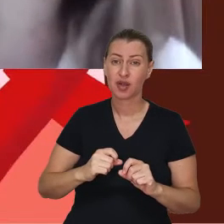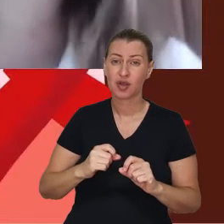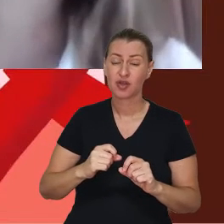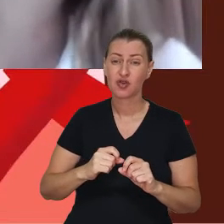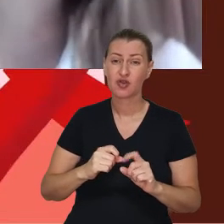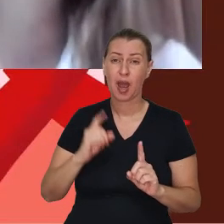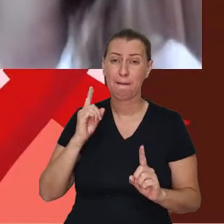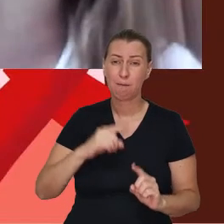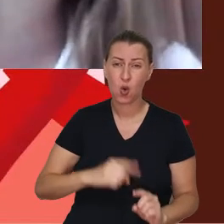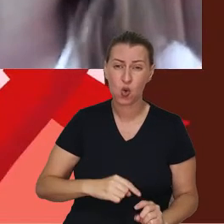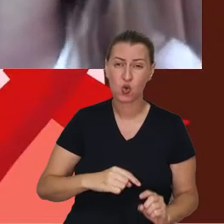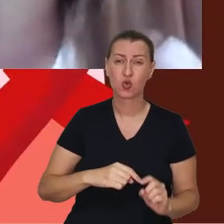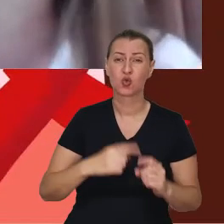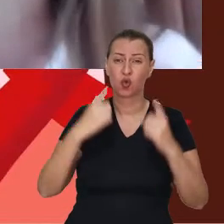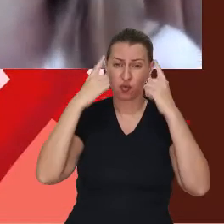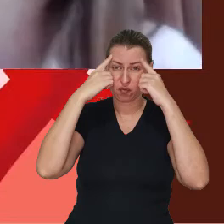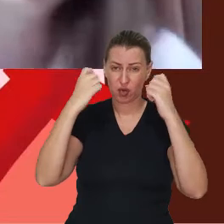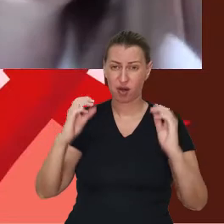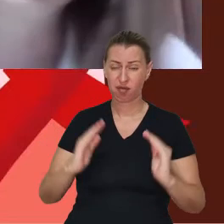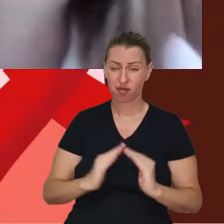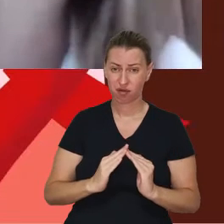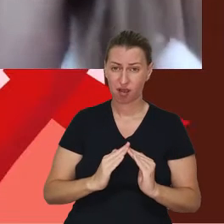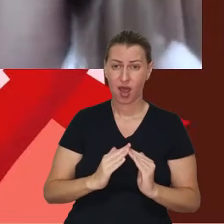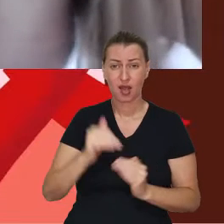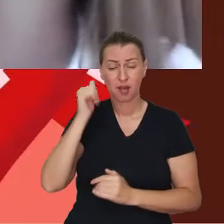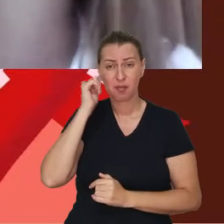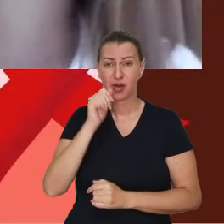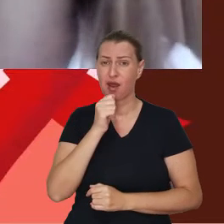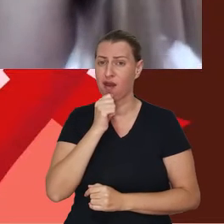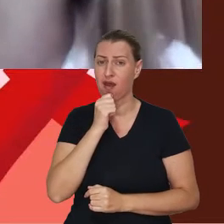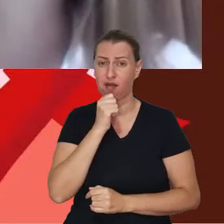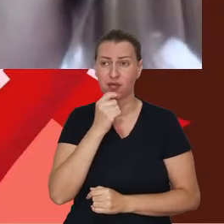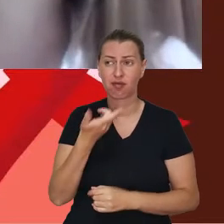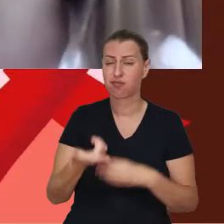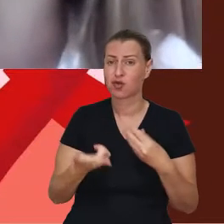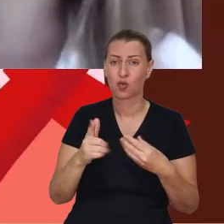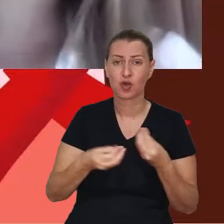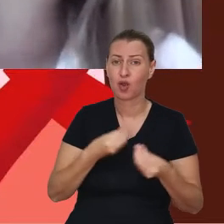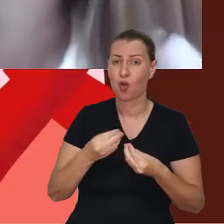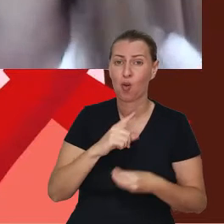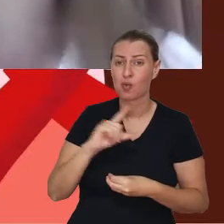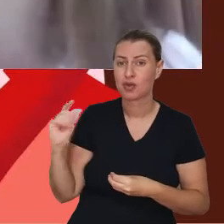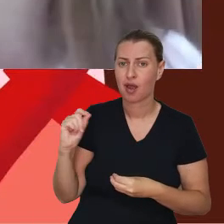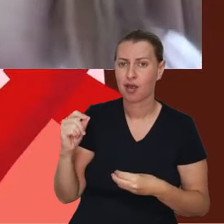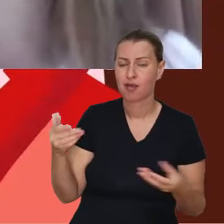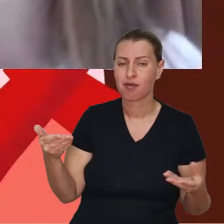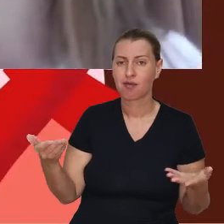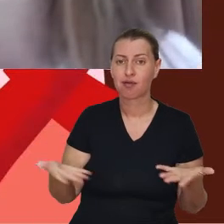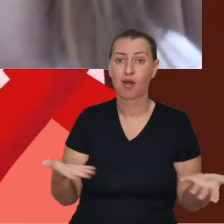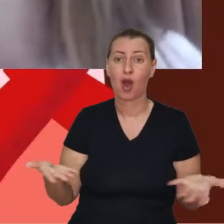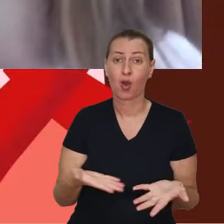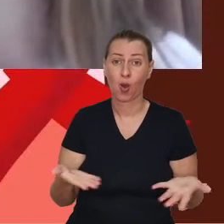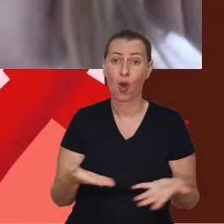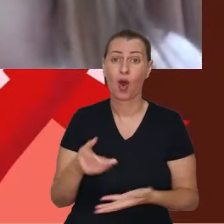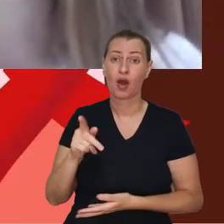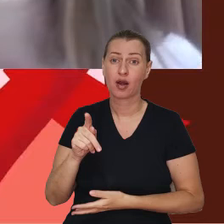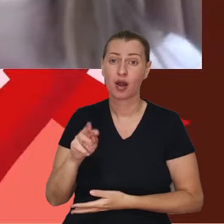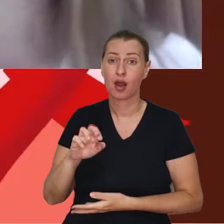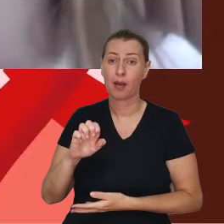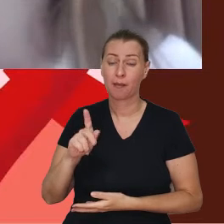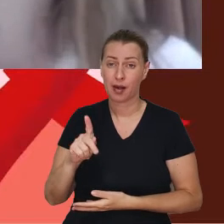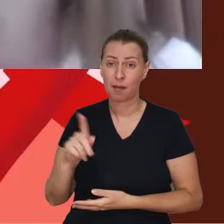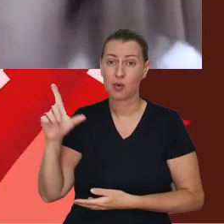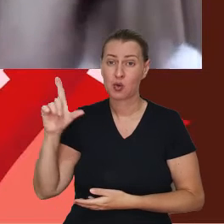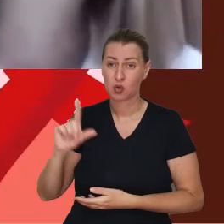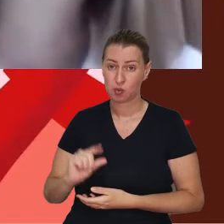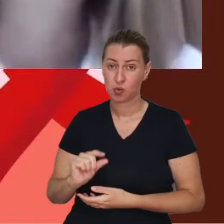né, violência doméstica, da qual ela ainda não saiu, ela não tem como se proteger, e daqui um pouco a PrEP seria uma redução de danos,